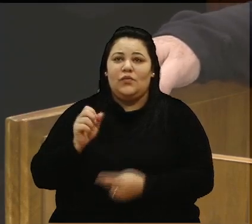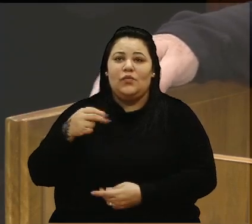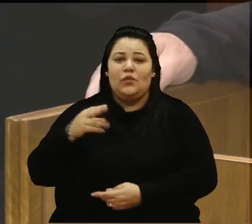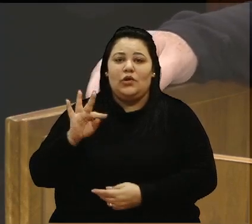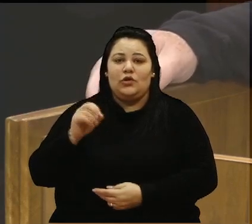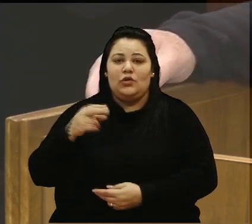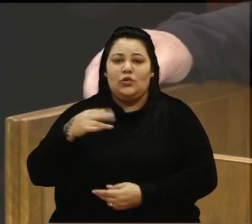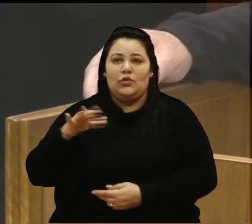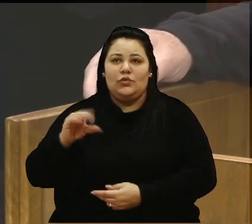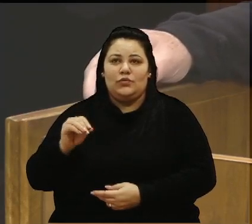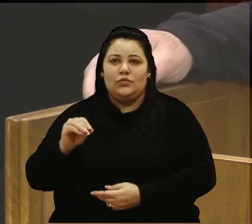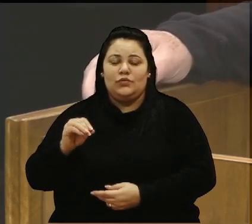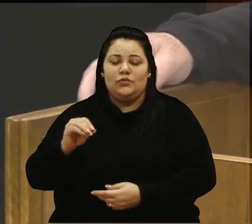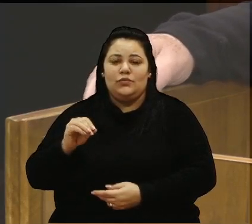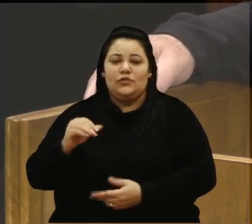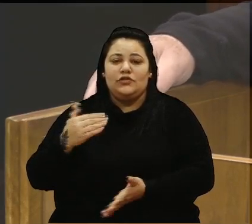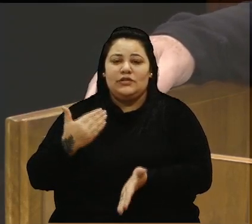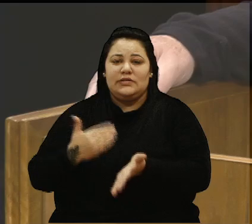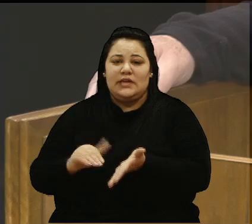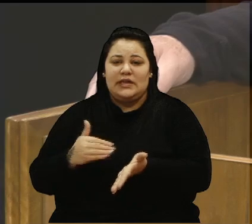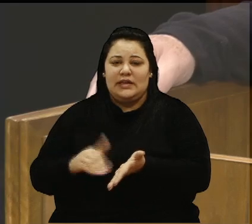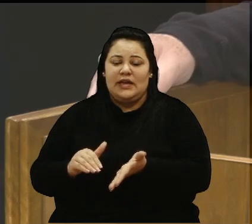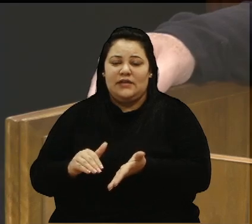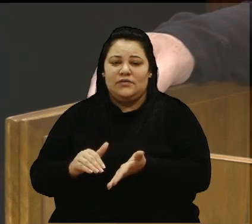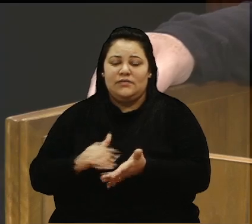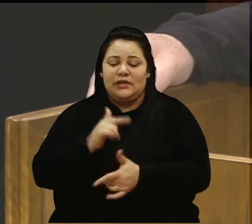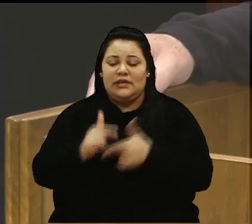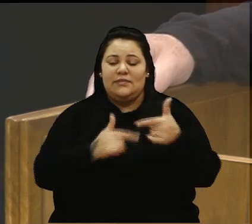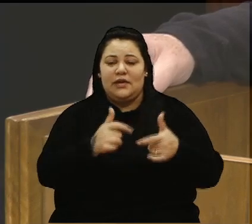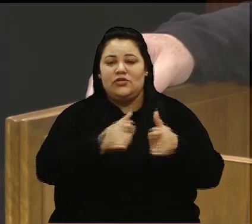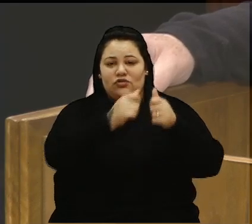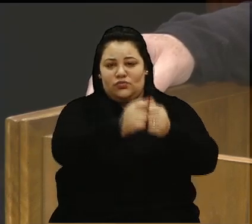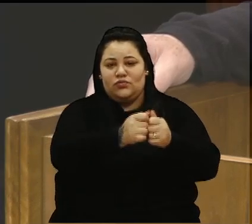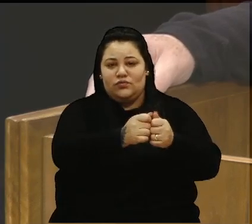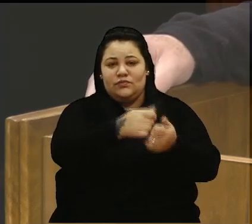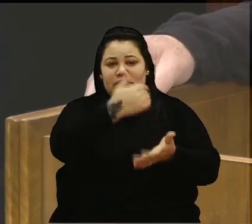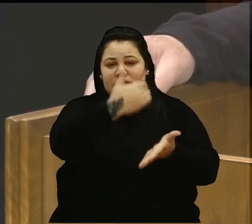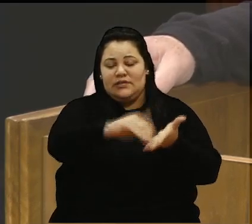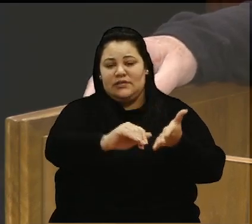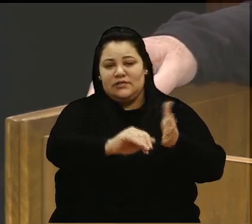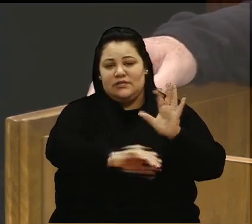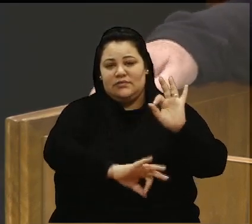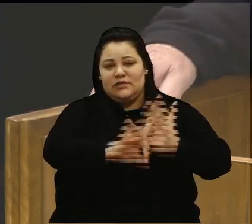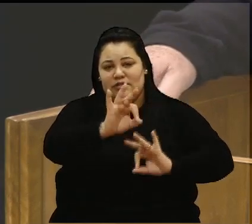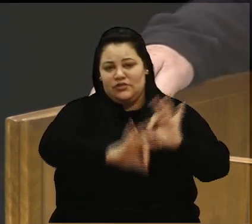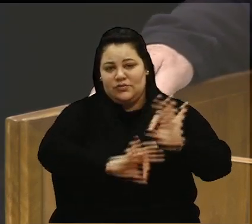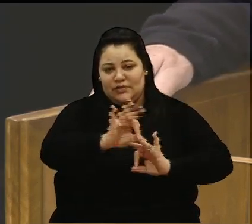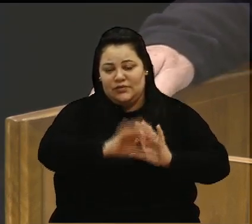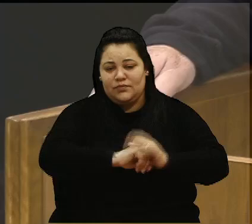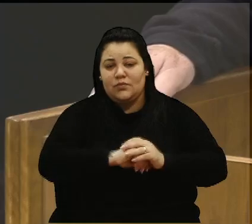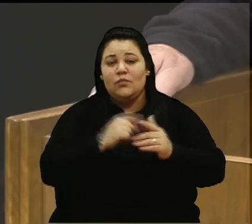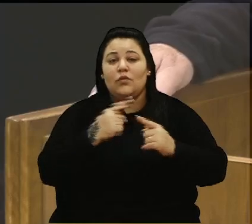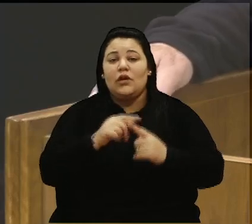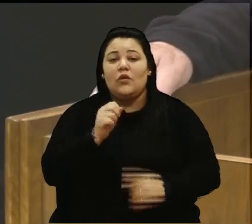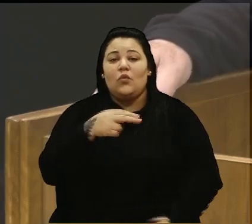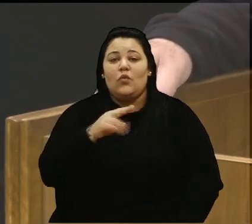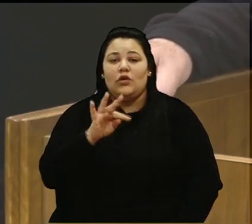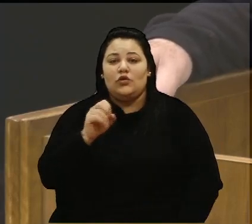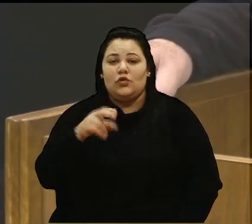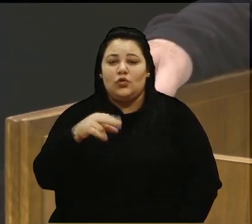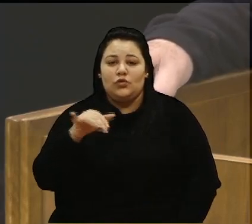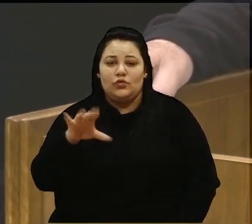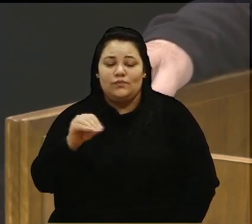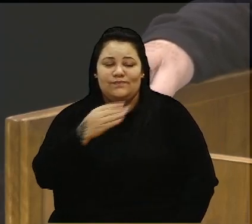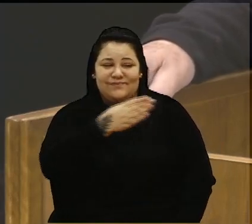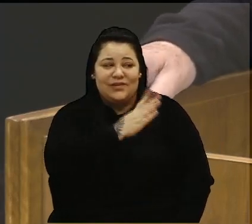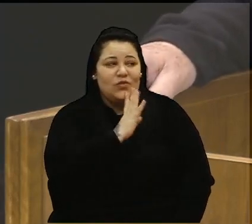como secretário adjunto da nossa Secretaria de Planejamento. O Antônio Feldman, talvez Vossa Senhoria, vereador Iago,